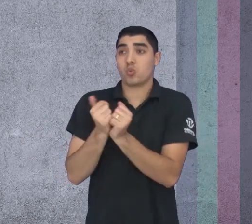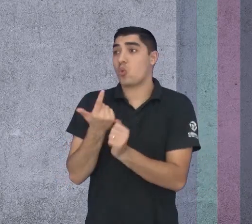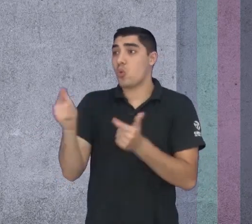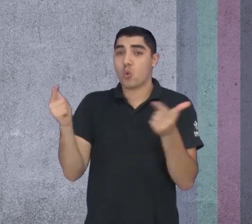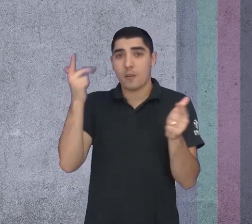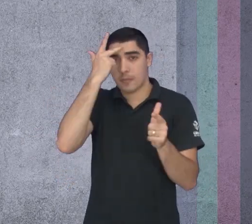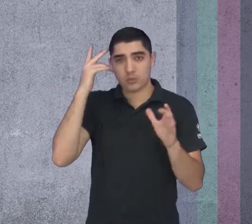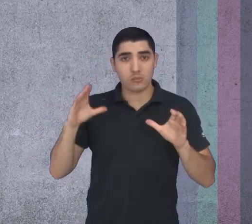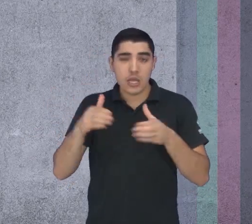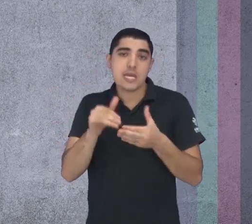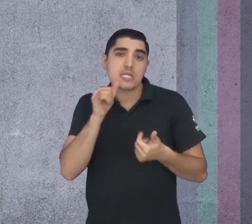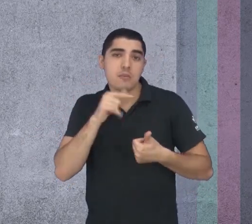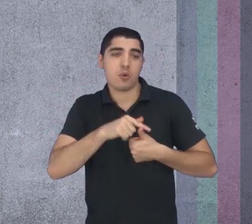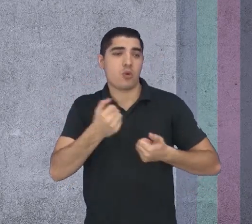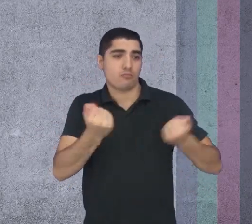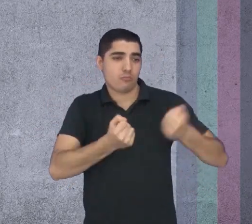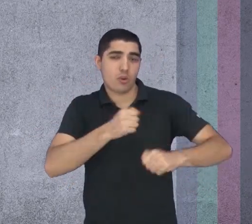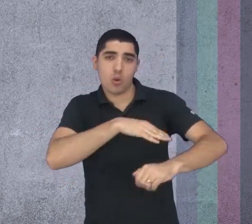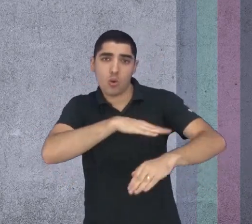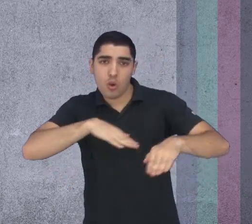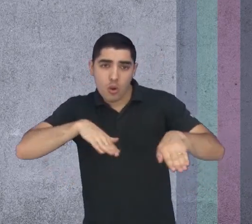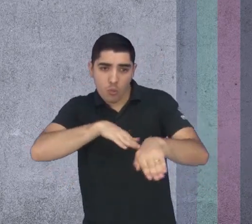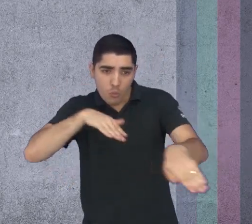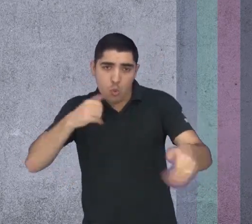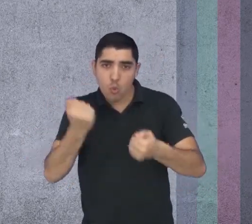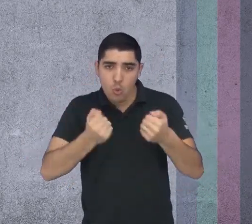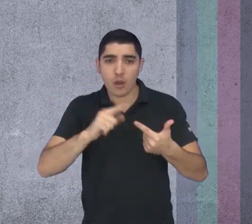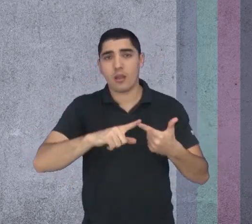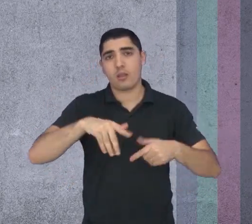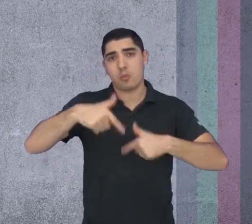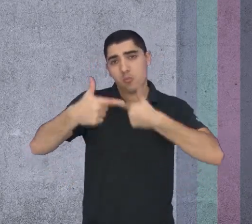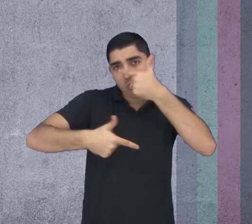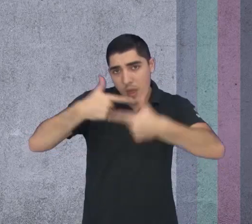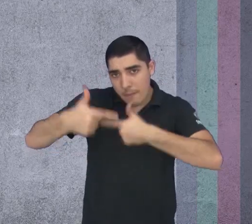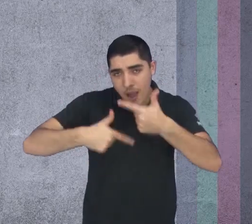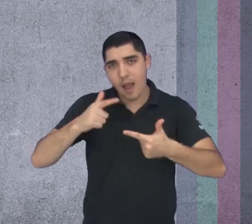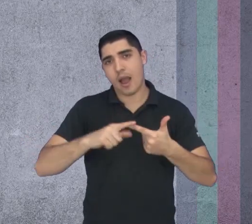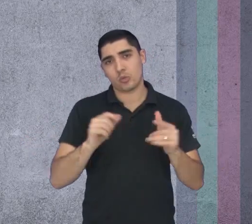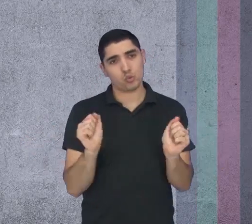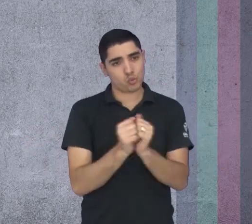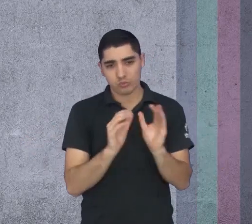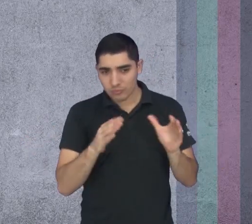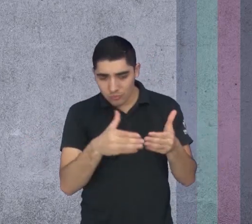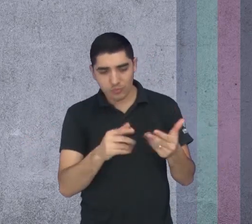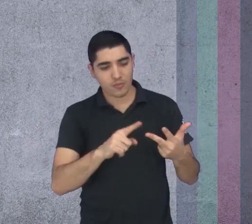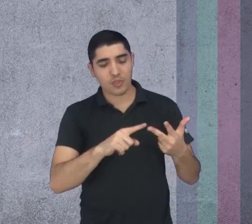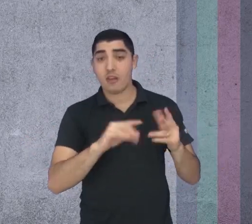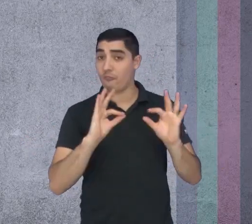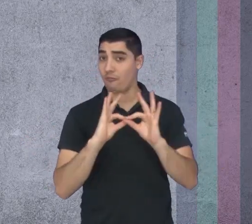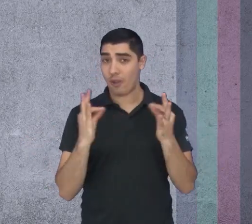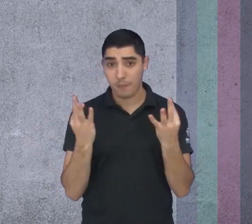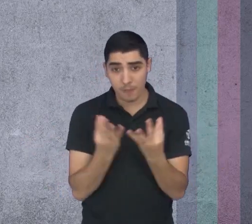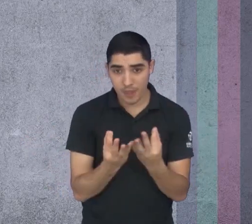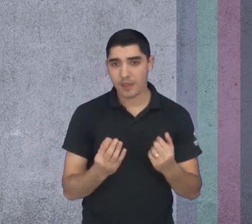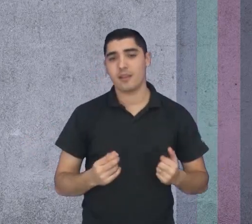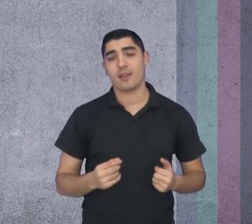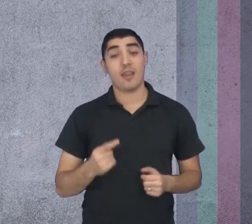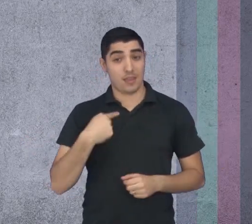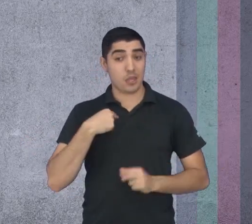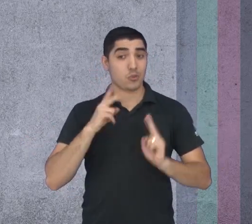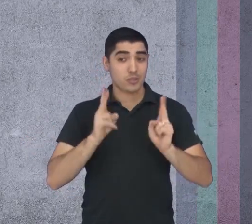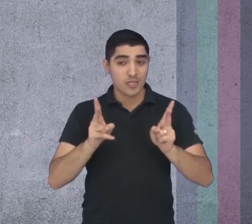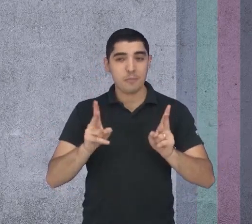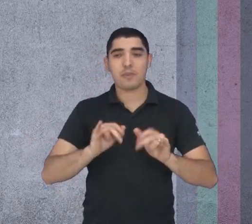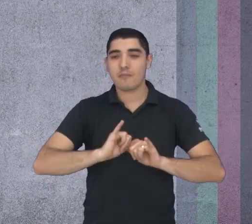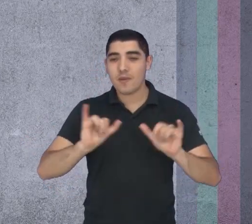vive em coletivo no trânsito, a gente vive em coletivo no trabalho, a gente vive em coletivo familiar, né? Eu que brinco muito assim, às vezes a pessoa